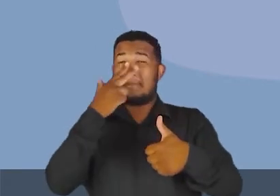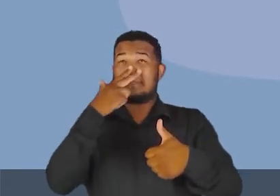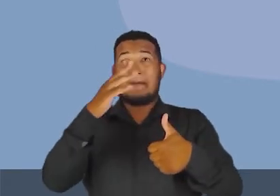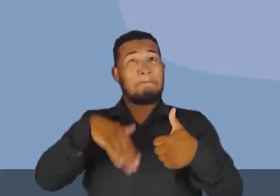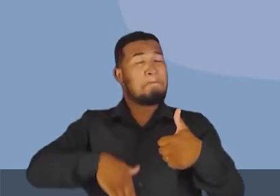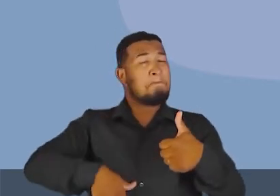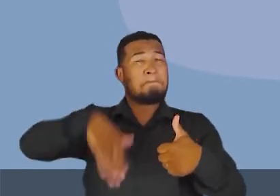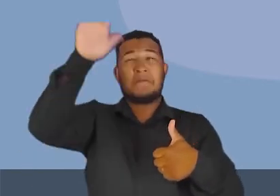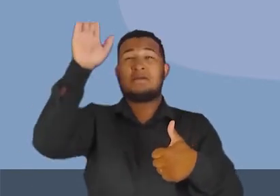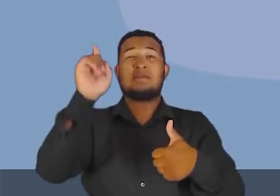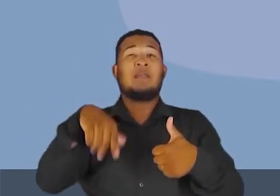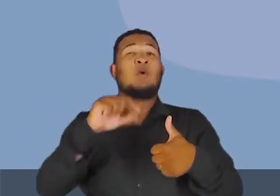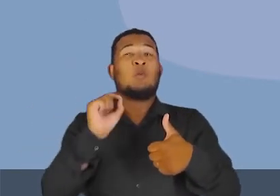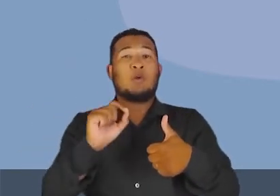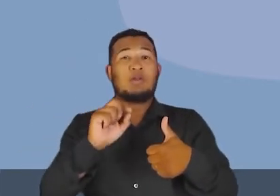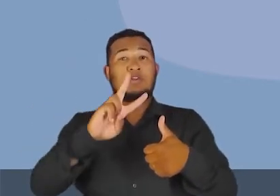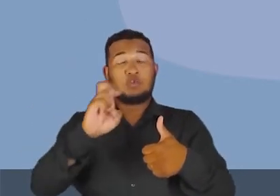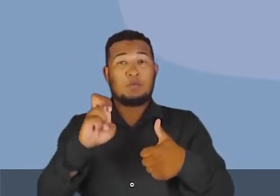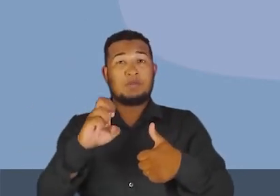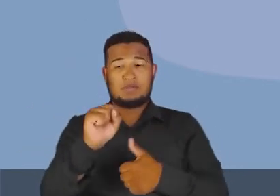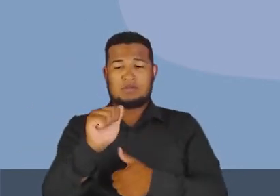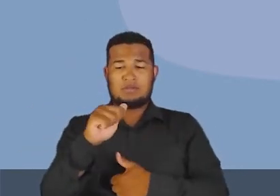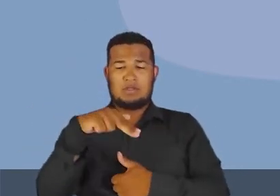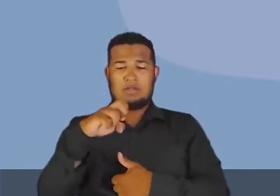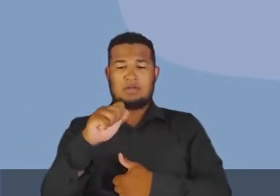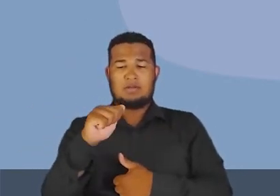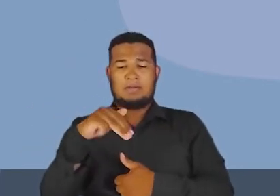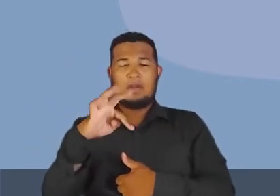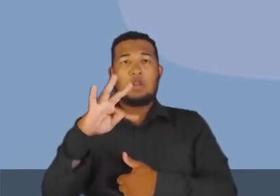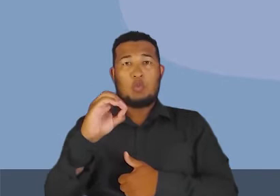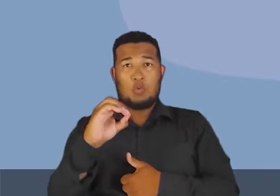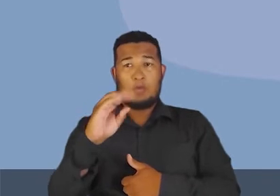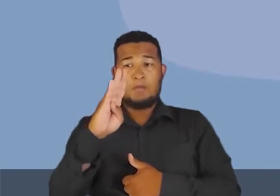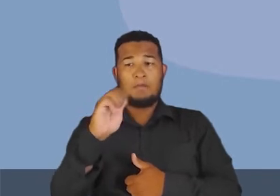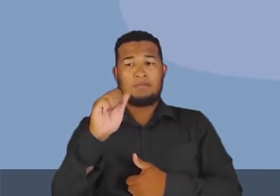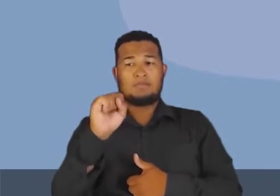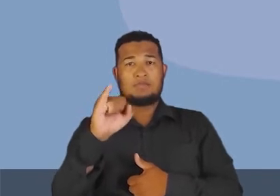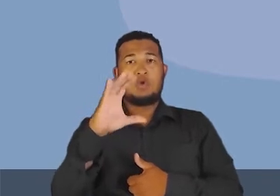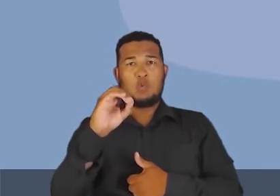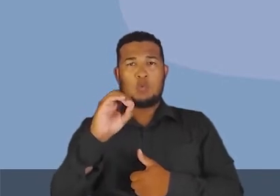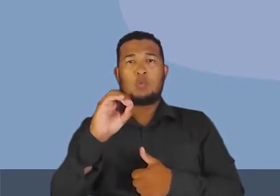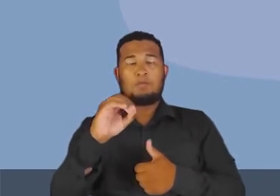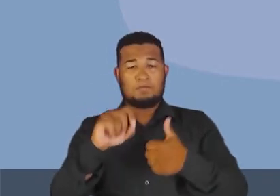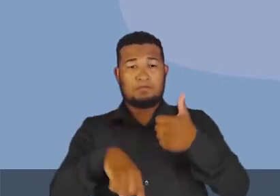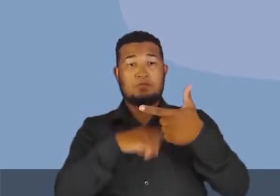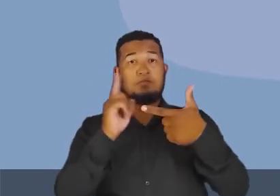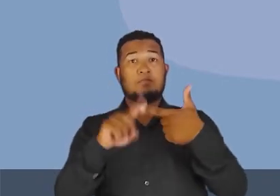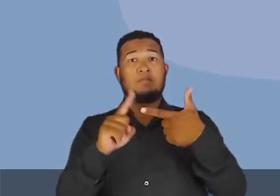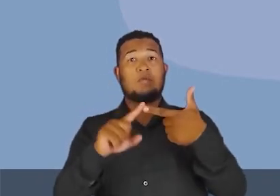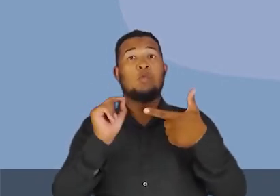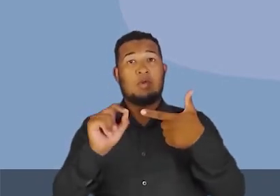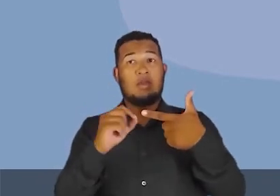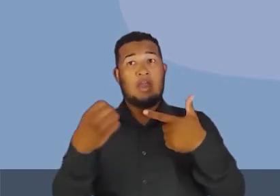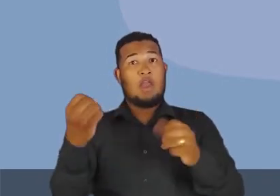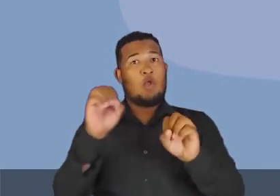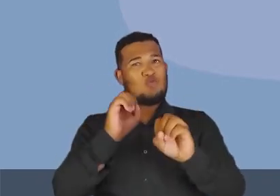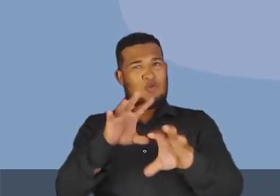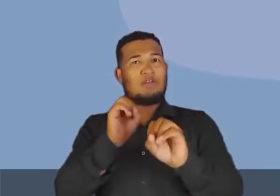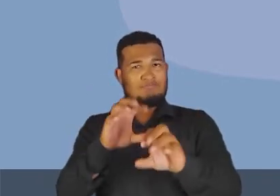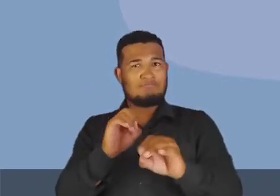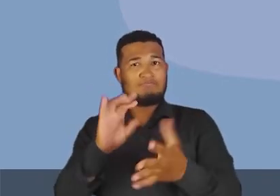de todos é o saneamento básico. Depois a gente tem o acesso à